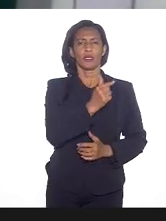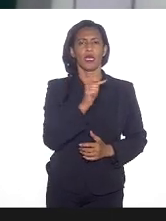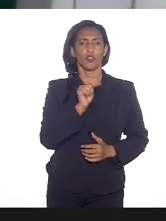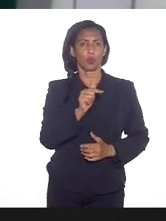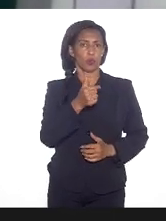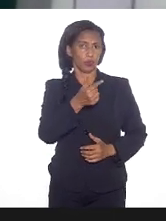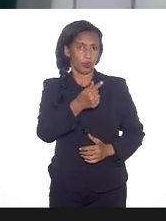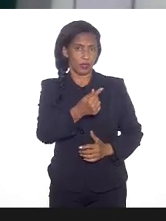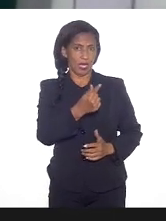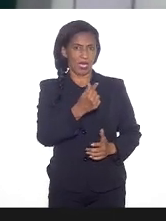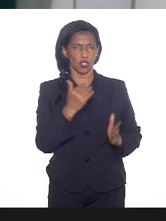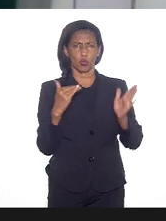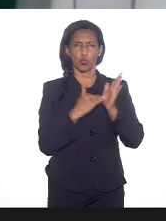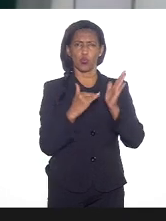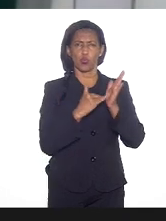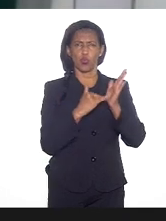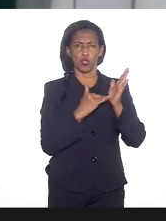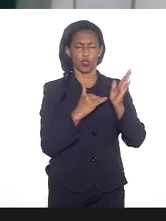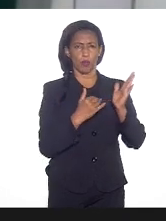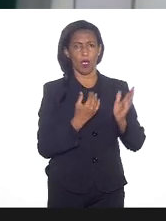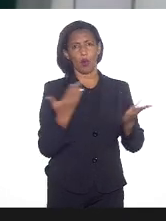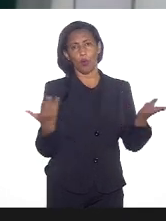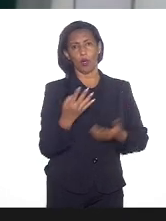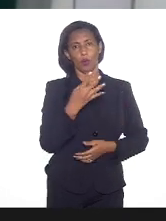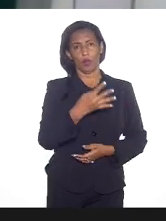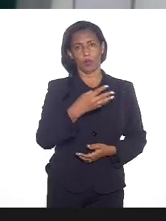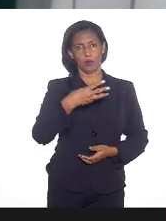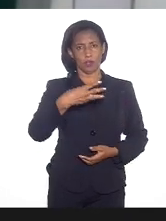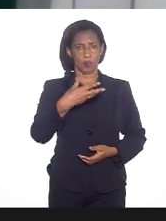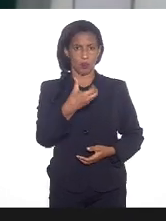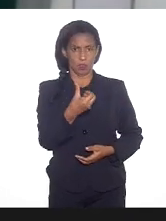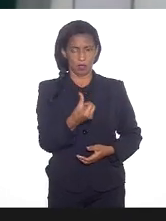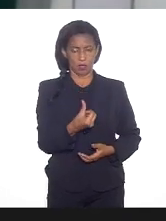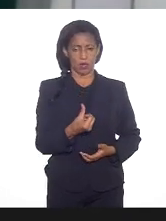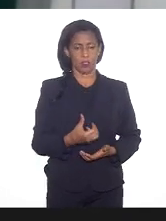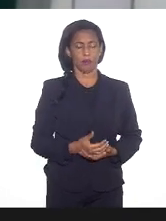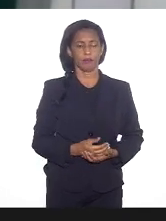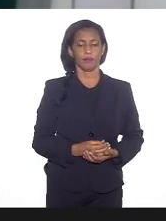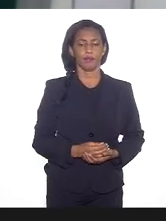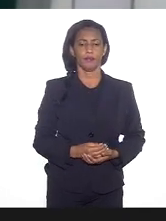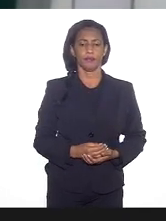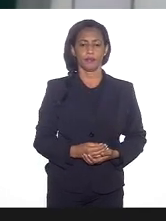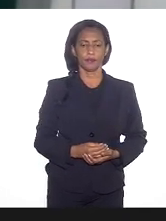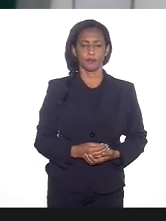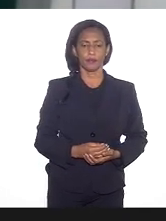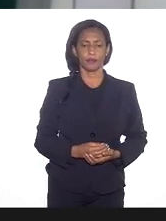fica na última página agora, que é 436, já que o relatório tinha 435 páginas,